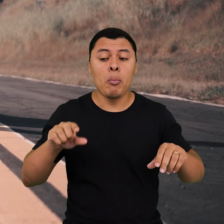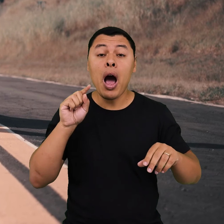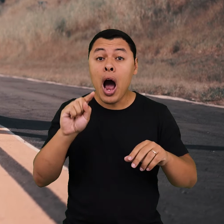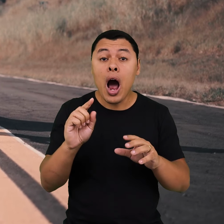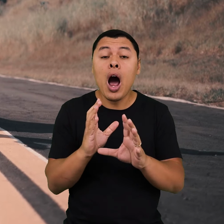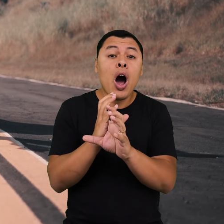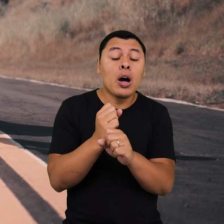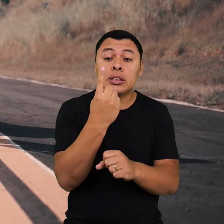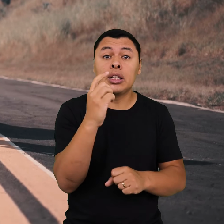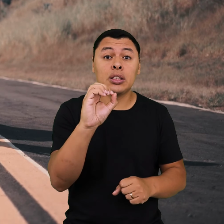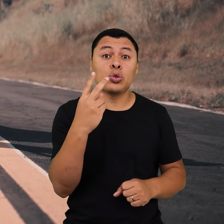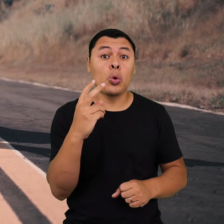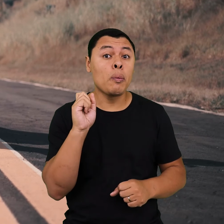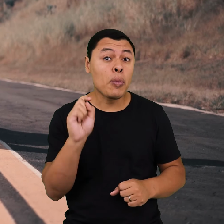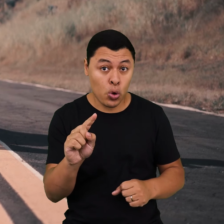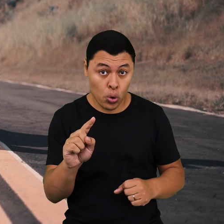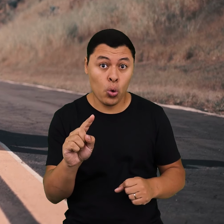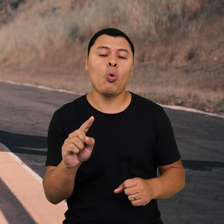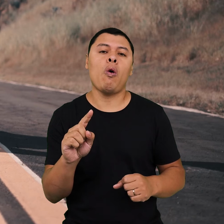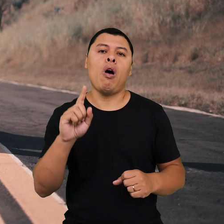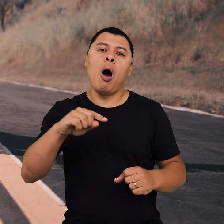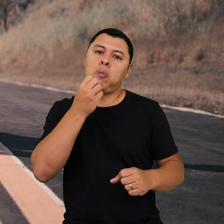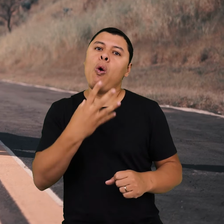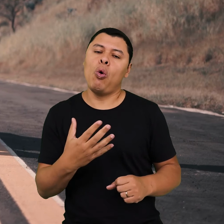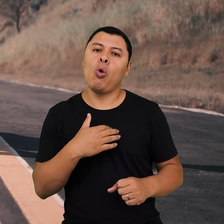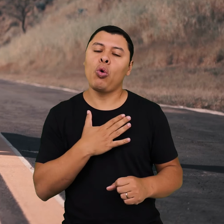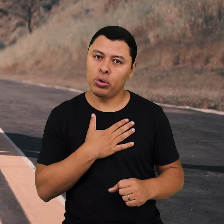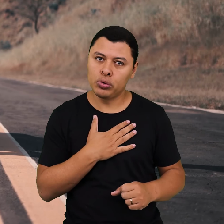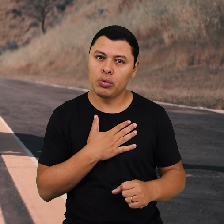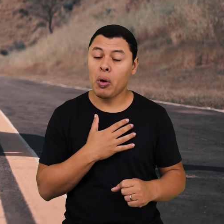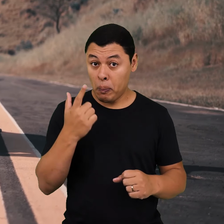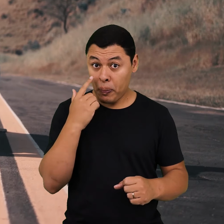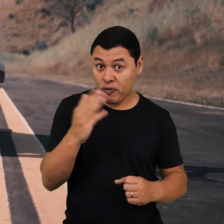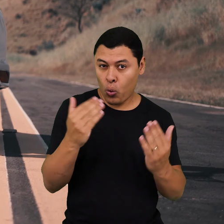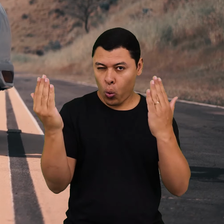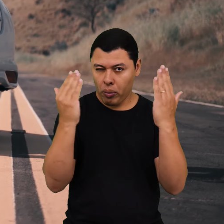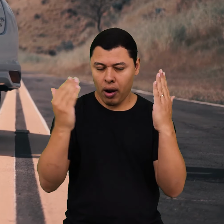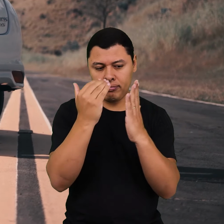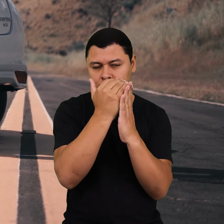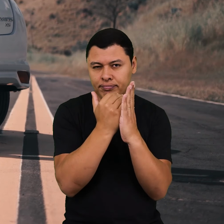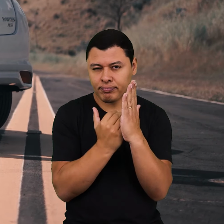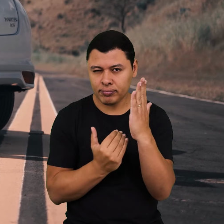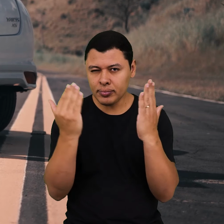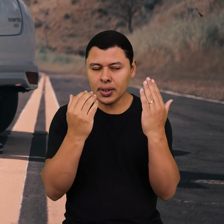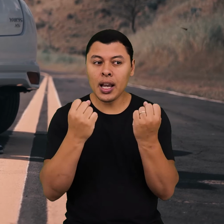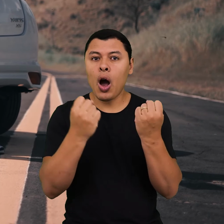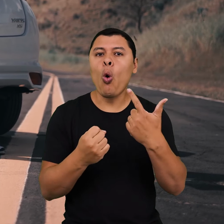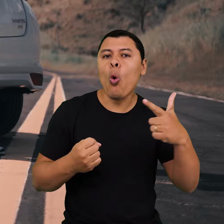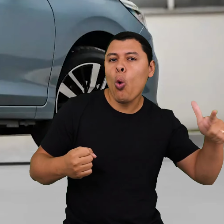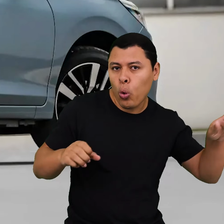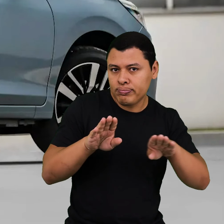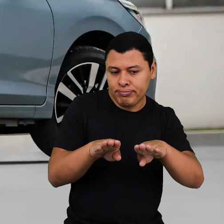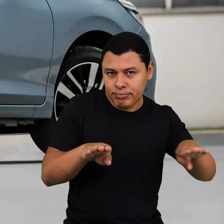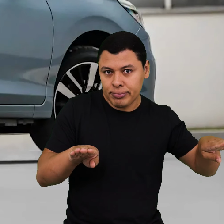Agora vamos fazer aquele exercício de comparar com seus principais rivais Fiz uma lista bem caprichadinha aqui para vocês. Então a gente tem